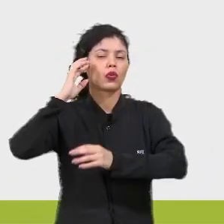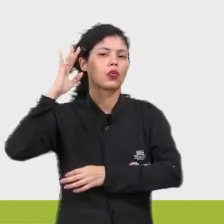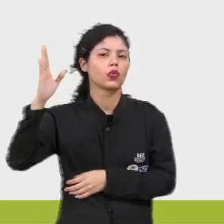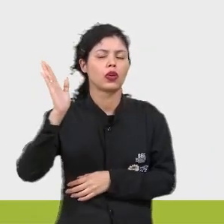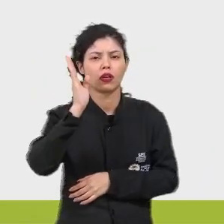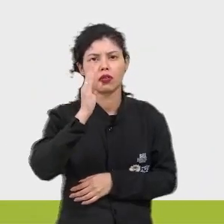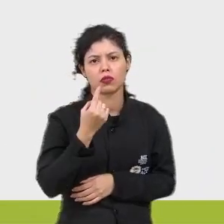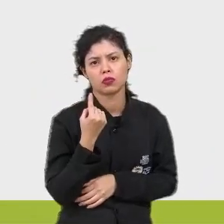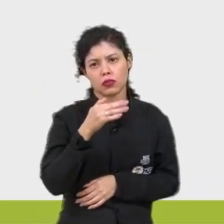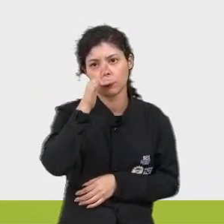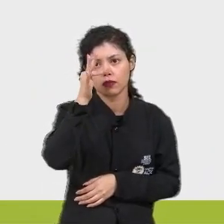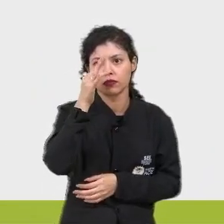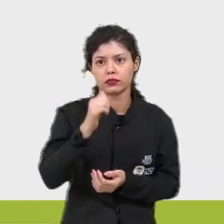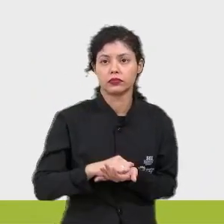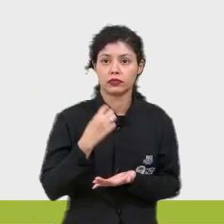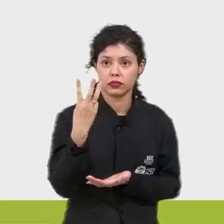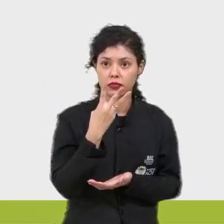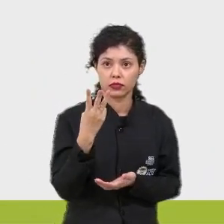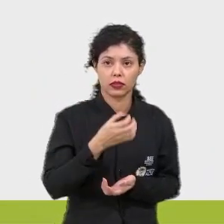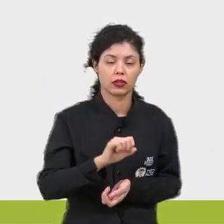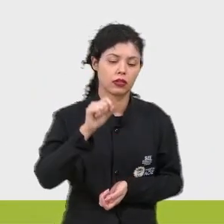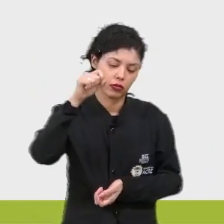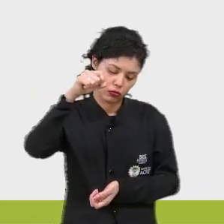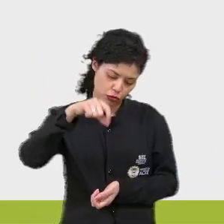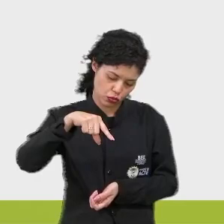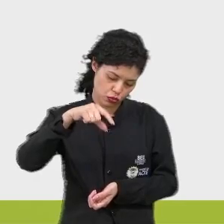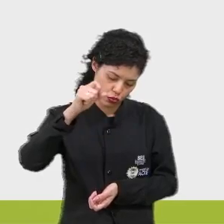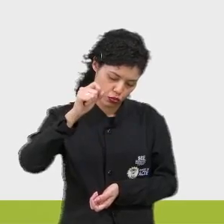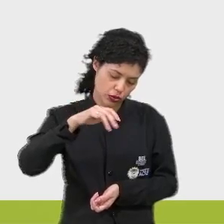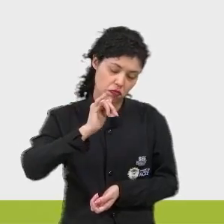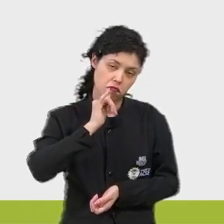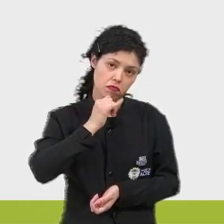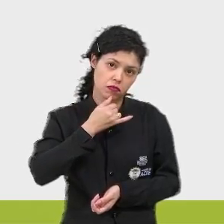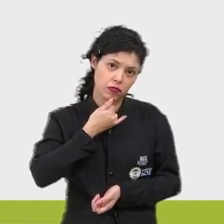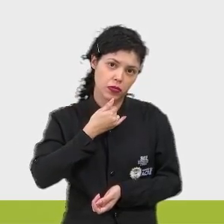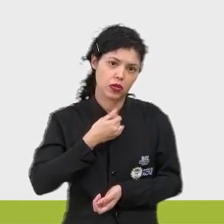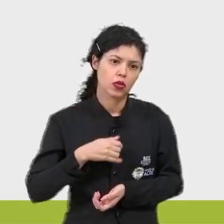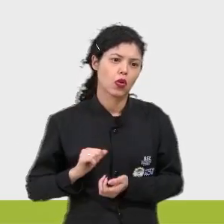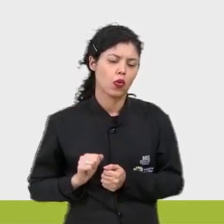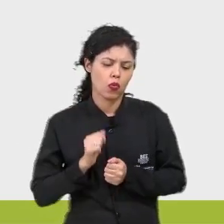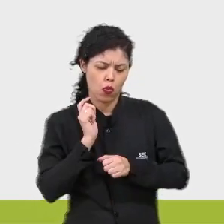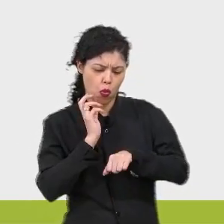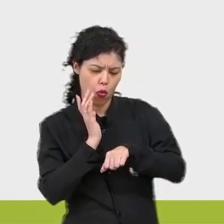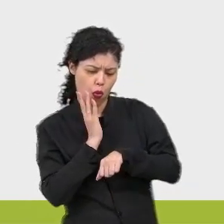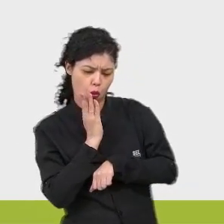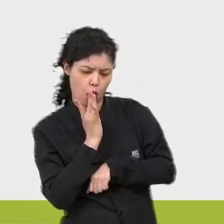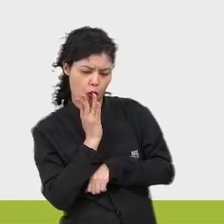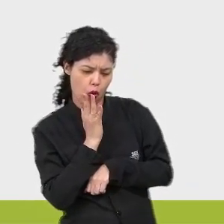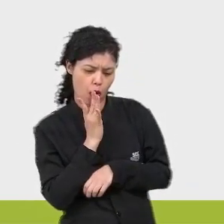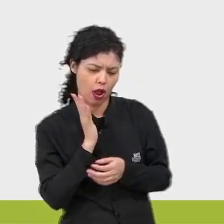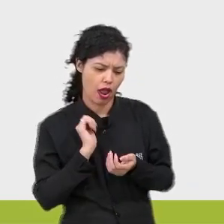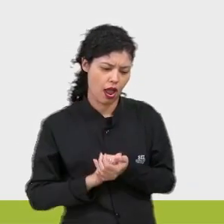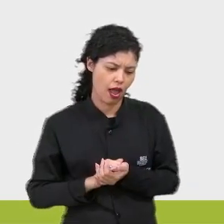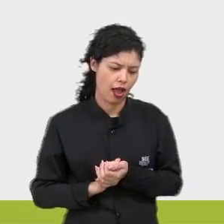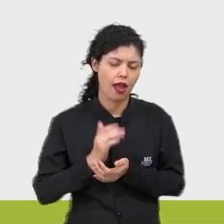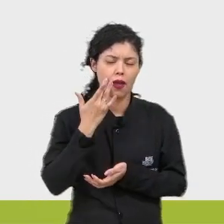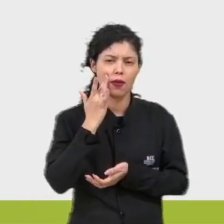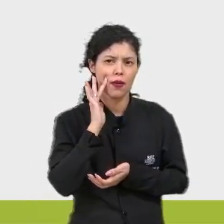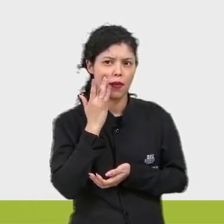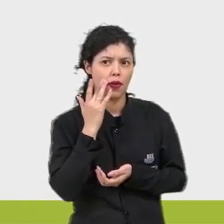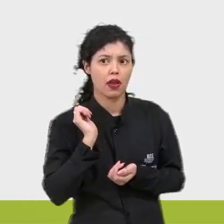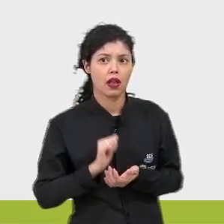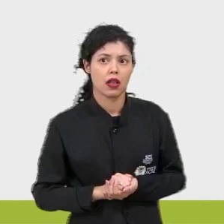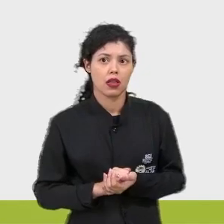uma flor, 3 gotas de tristeza e um tom dourado, uma veia sangrando de